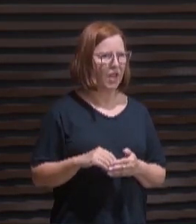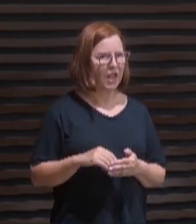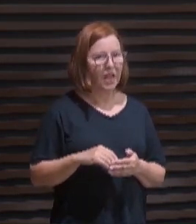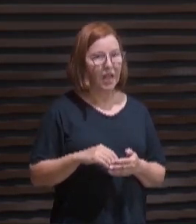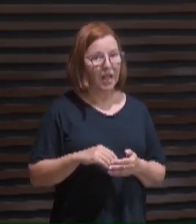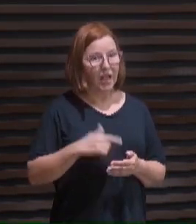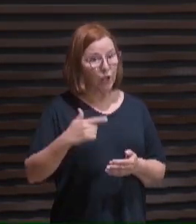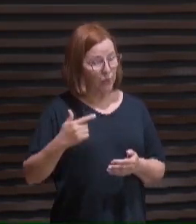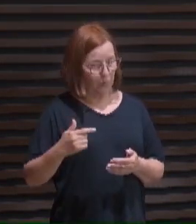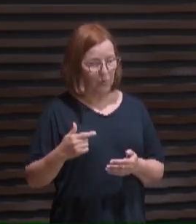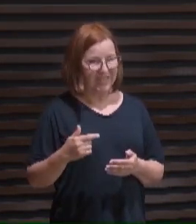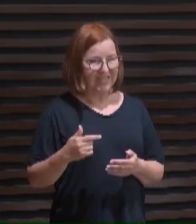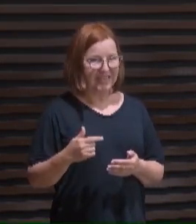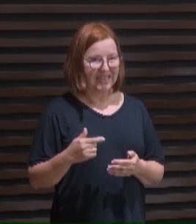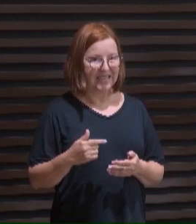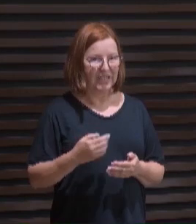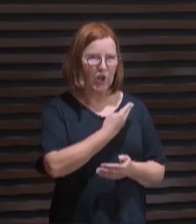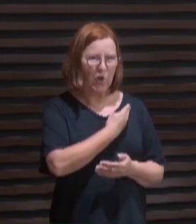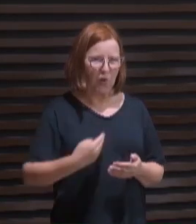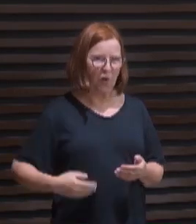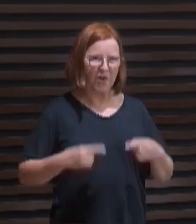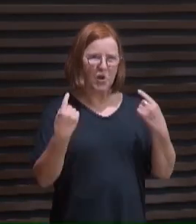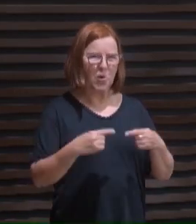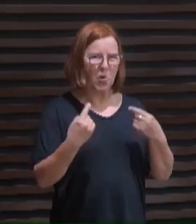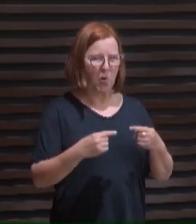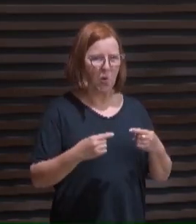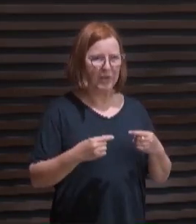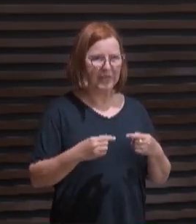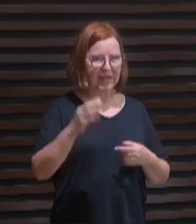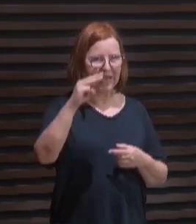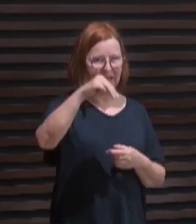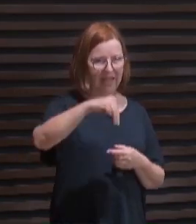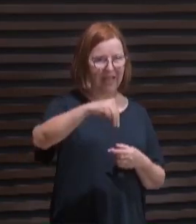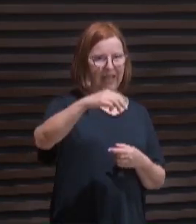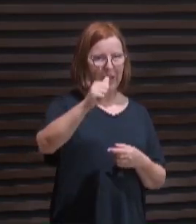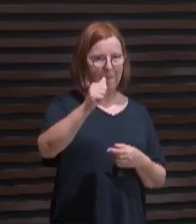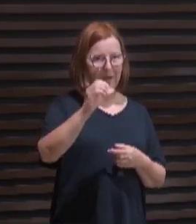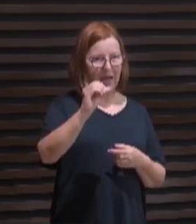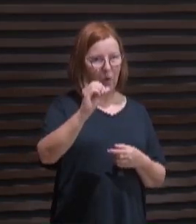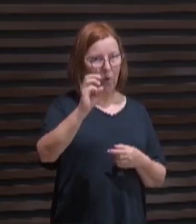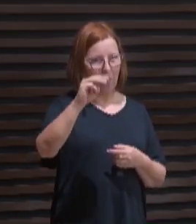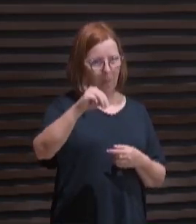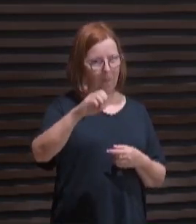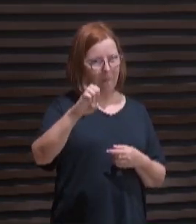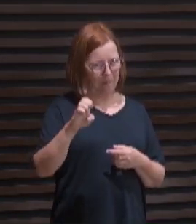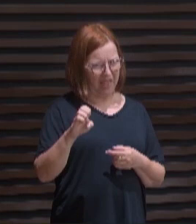anti-Confúcio, anti-Buda, anti-Lao Tse, só existe anticristo.